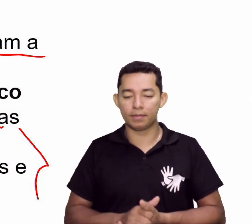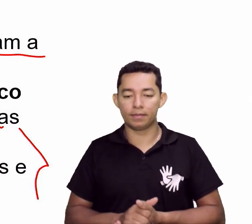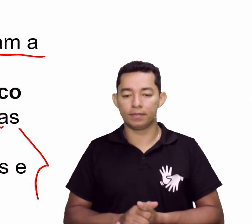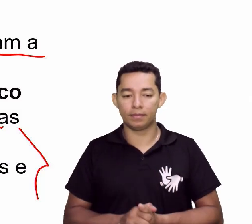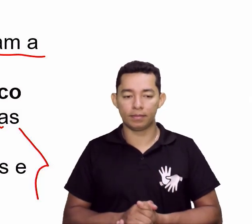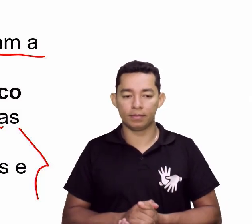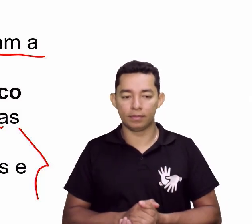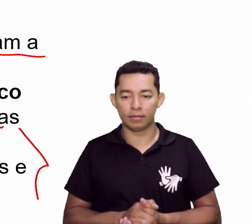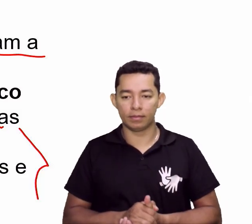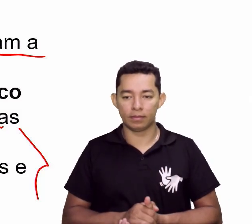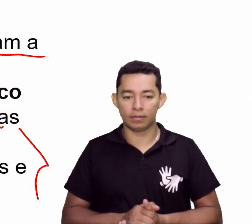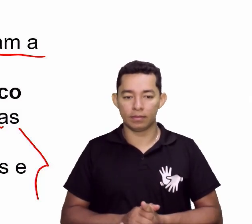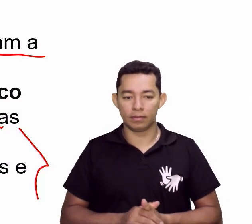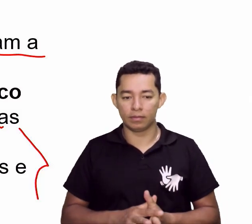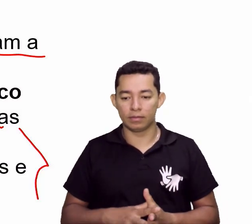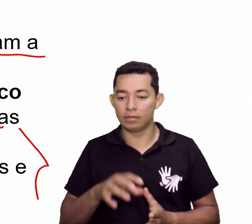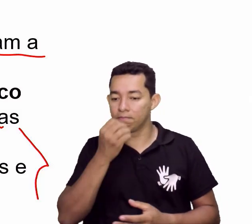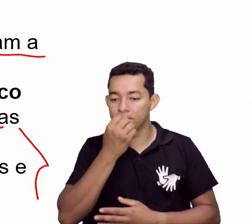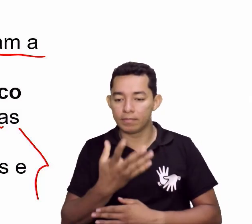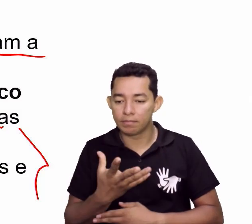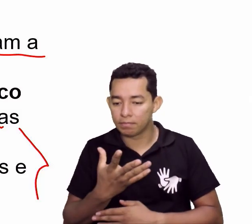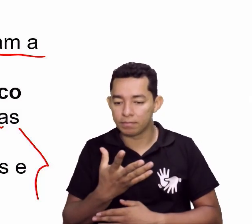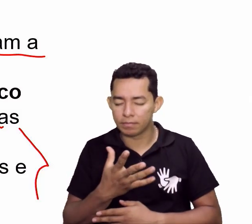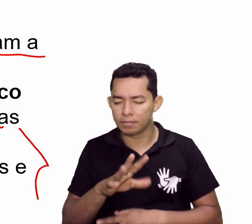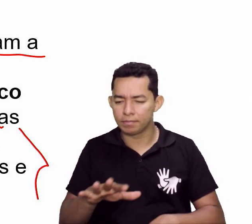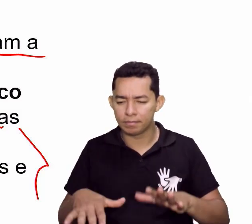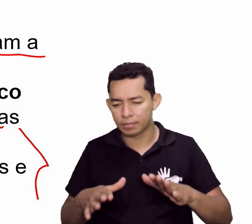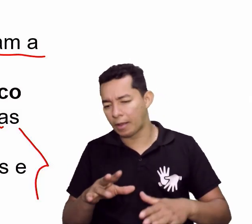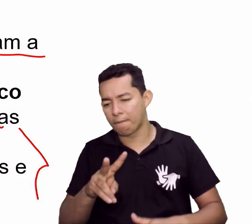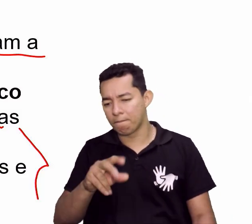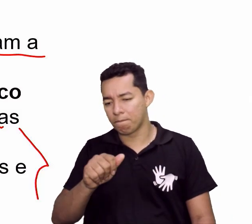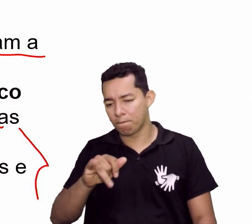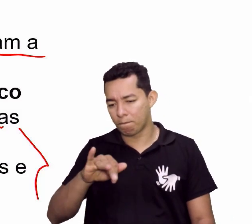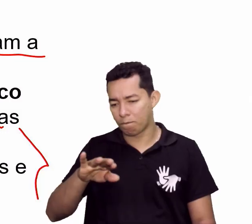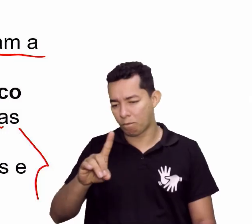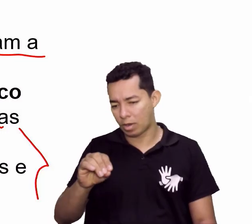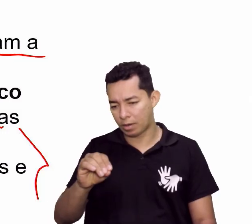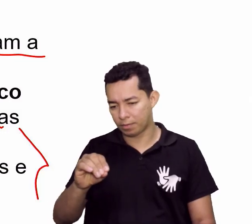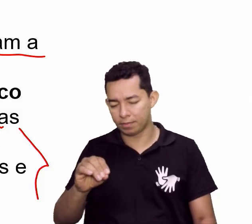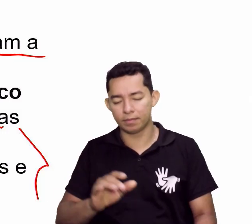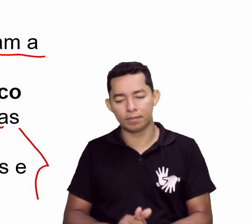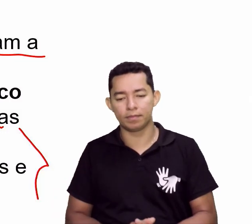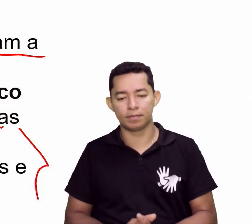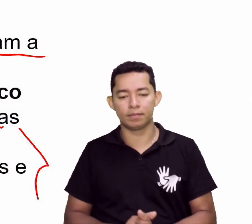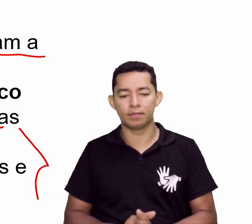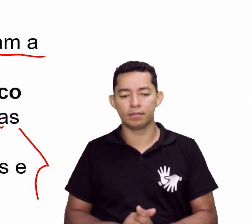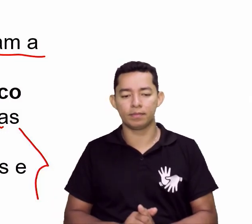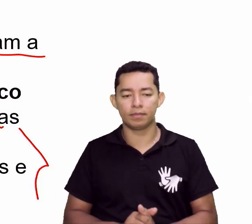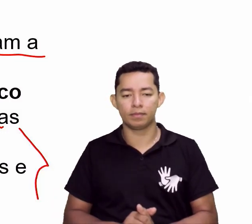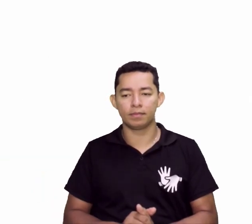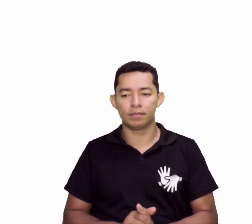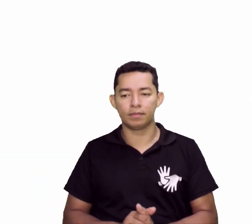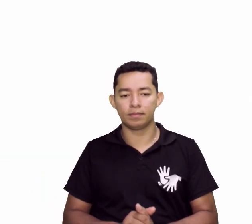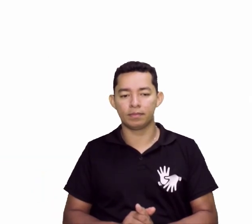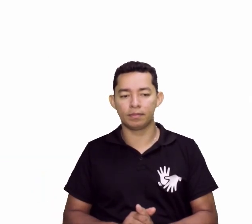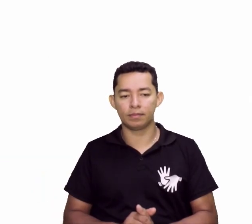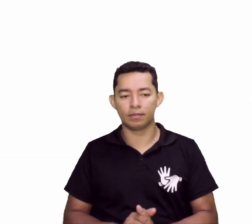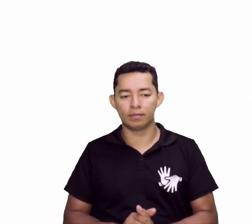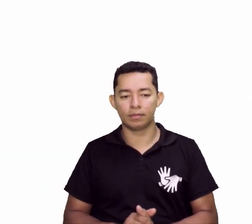né? Será que isso é bom? Será que isso é válido? Não é isso, gente? Então, vamos ver